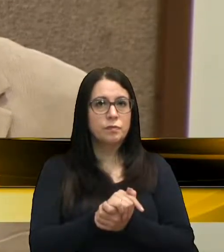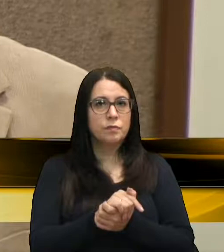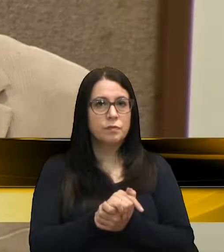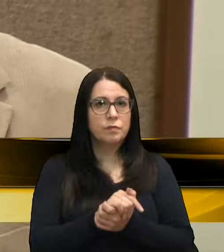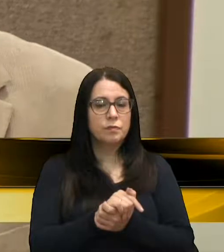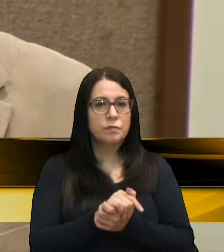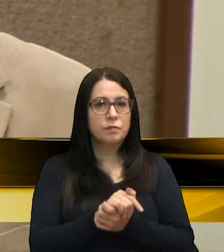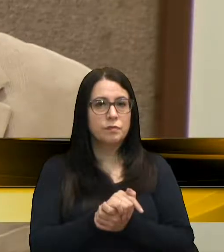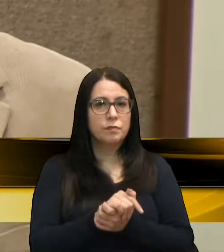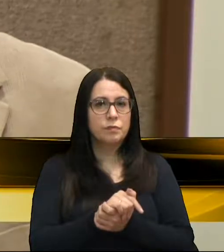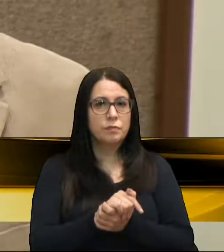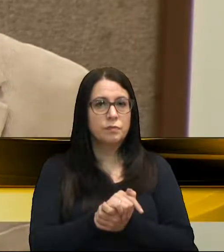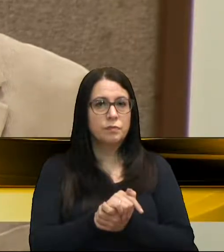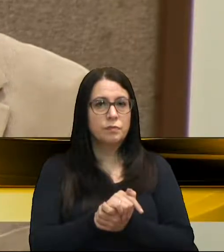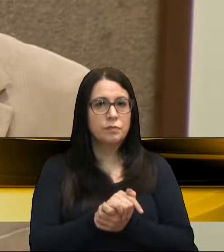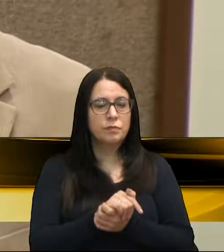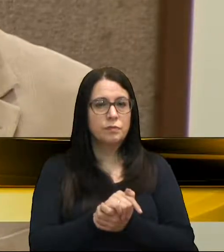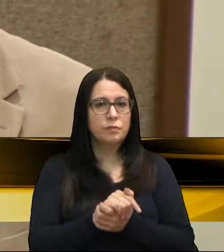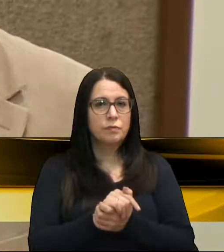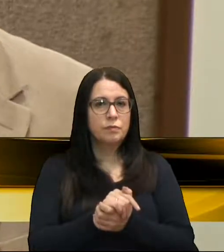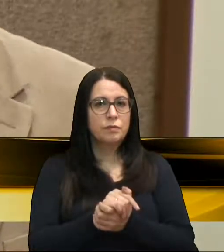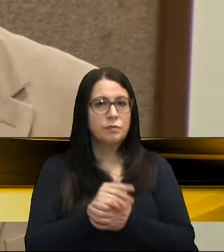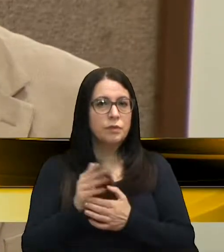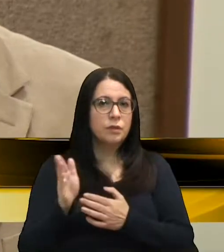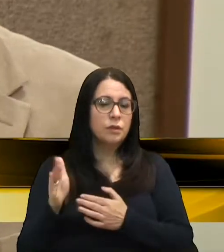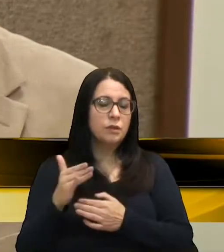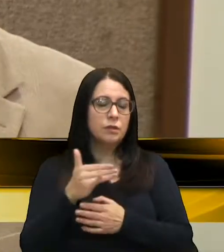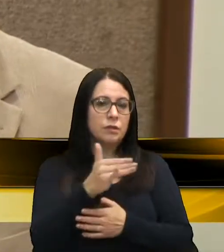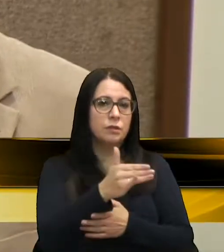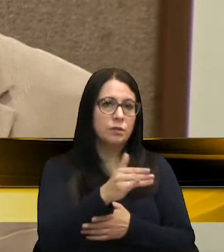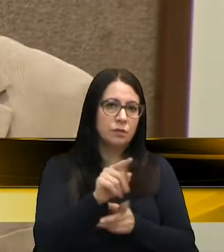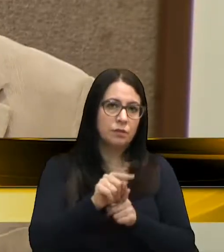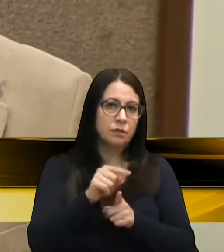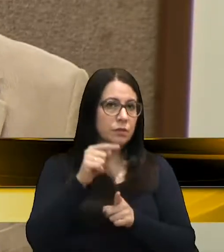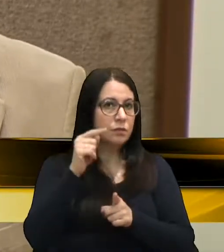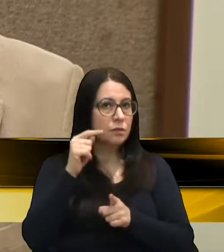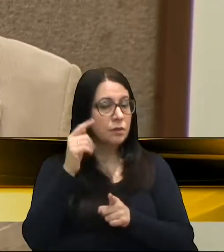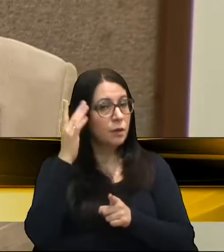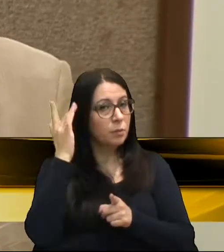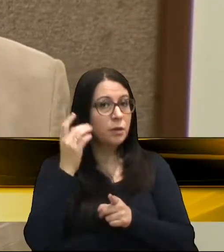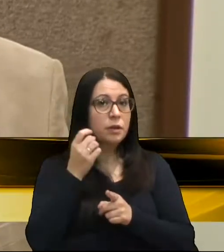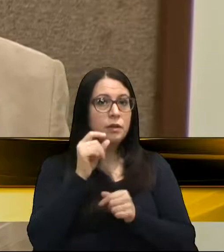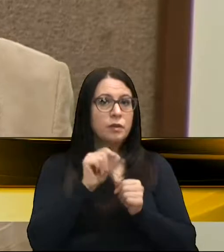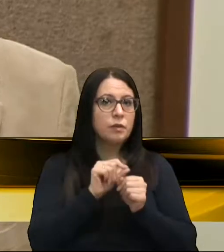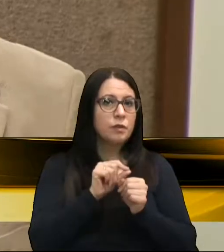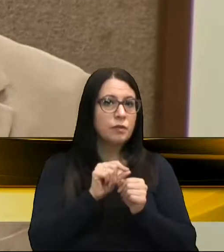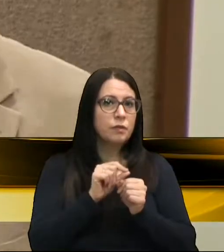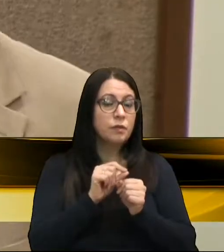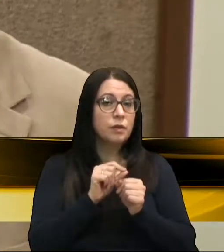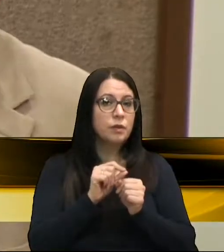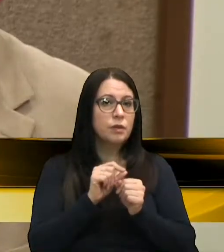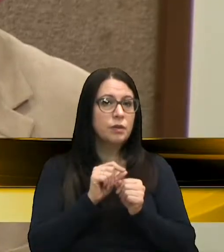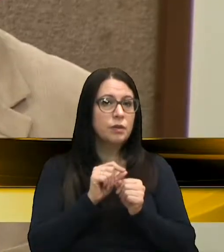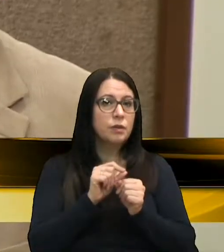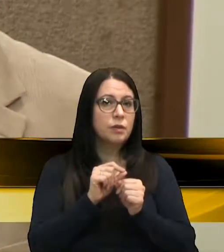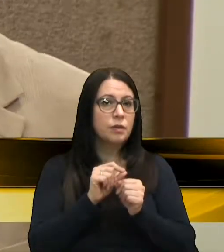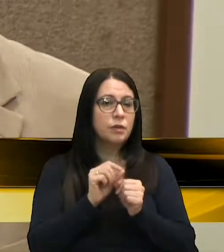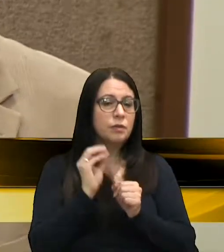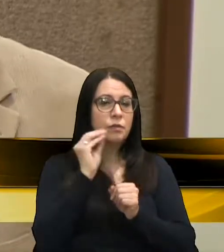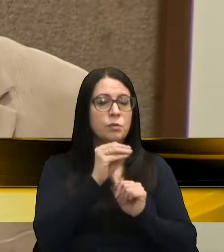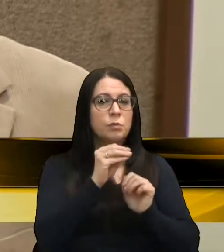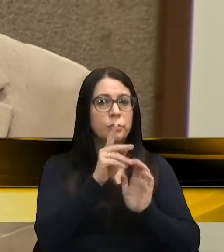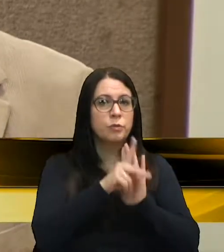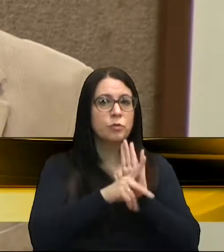de peixes, né? Então, amanhã até vou fazer uma colocação também de um